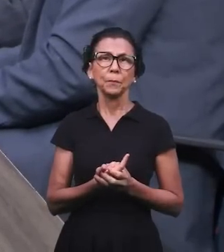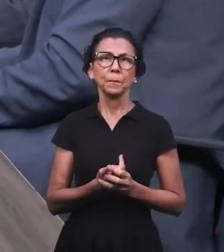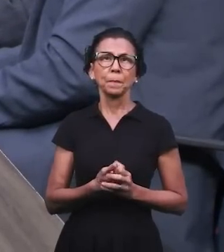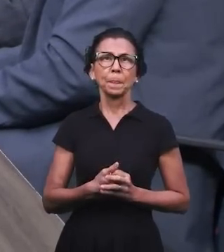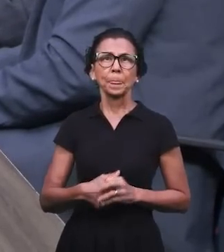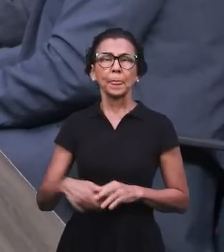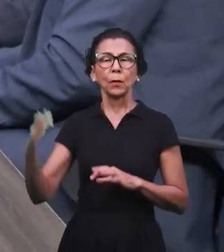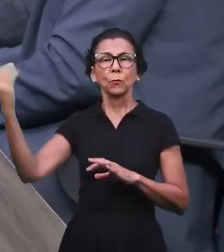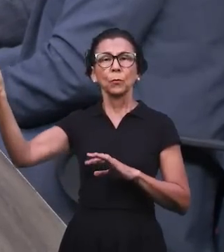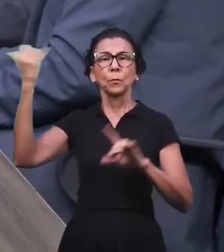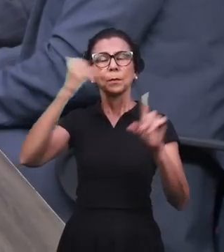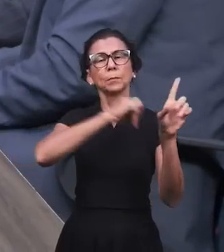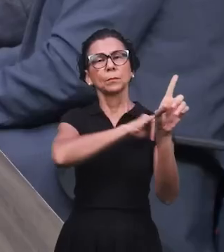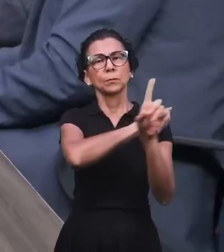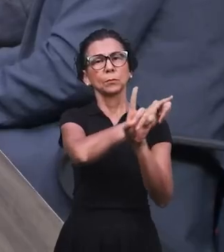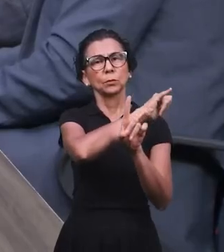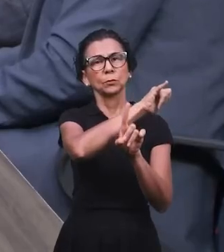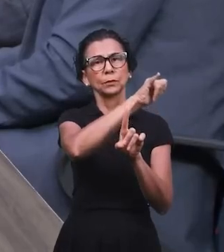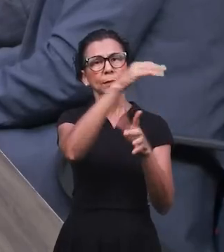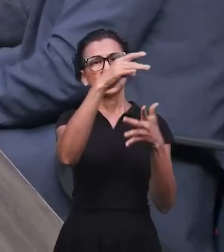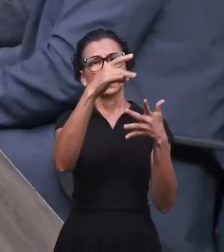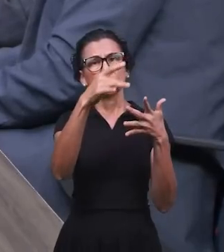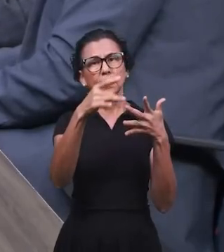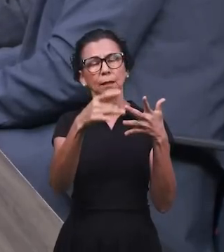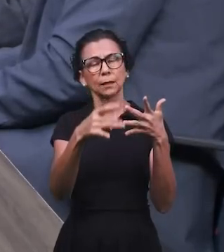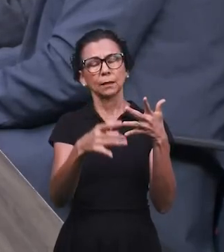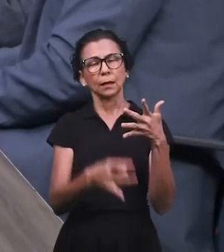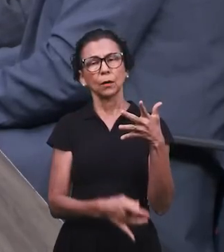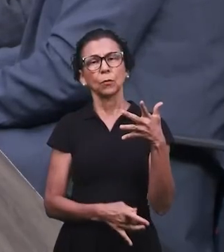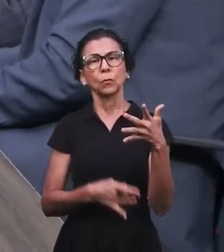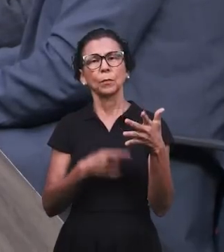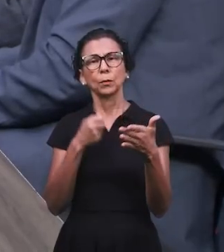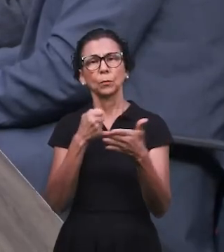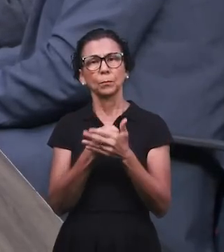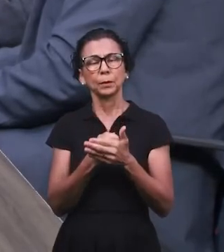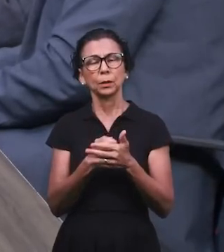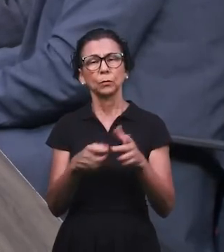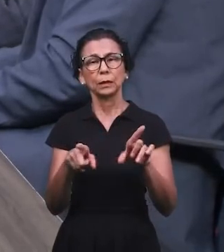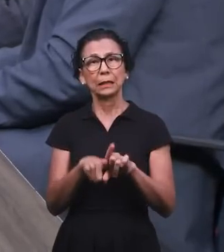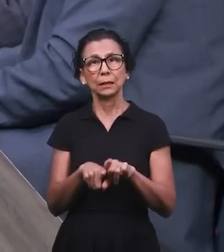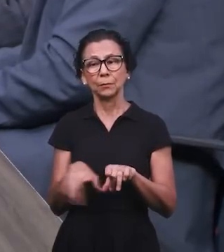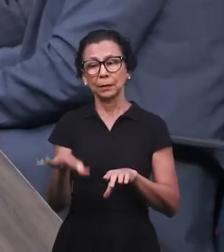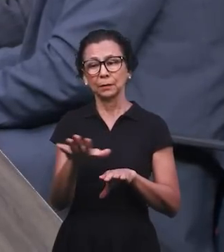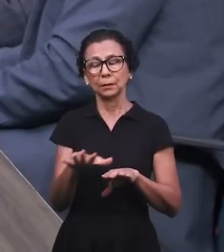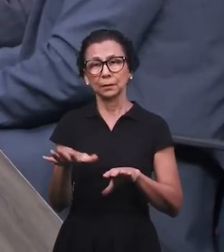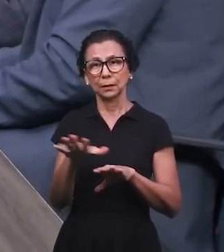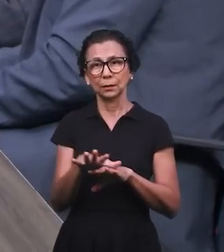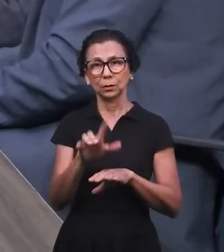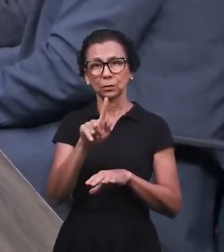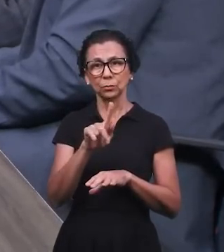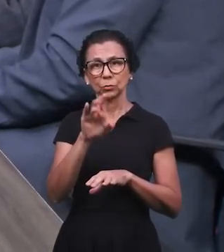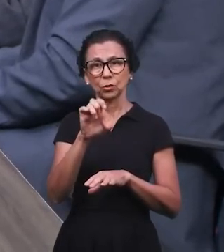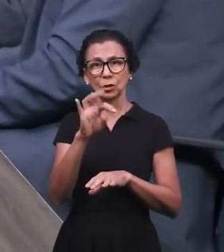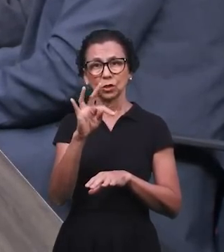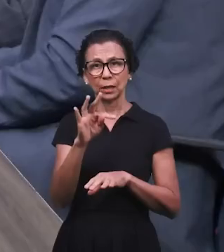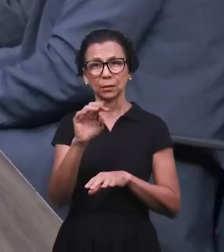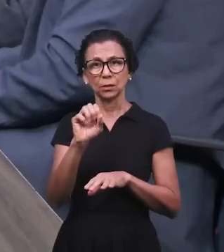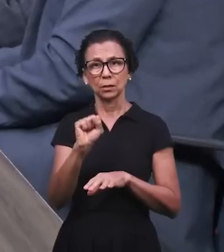Monte das Oliveiras, e aqui a prensa do azeite, que é o Getsemane. E o resultado disso foi batendo aqui na doutrina,